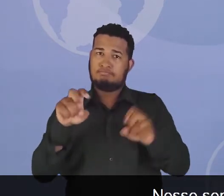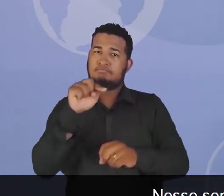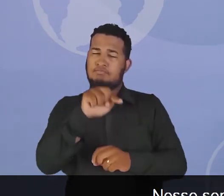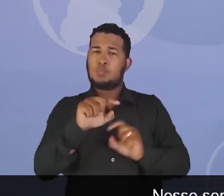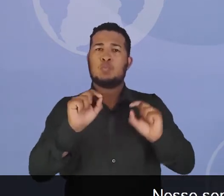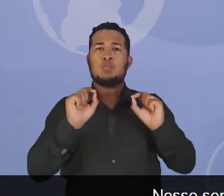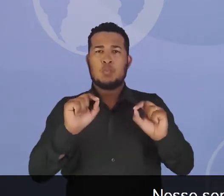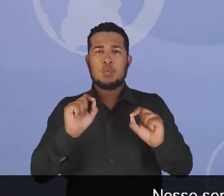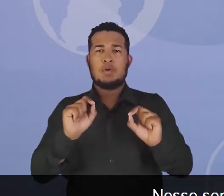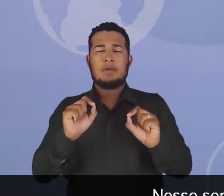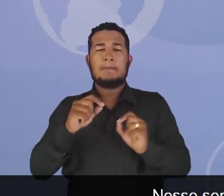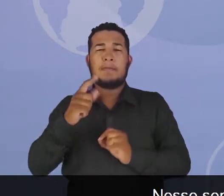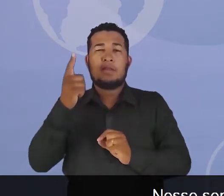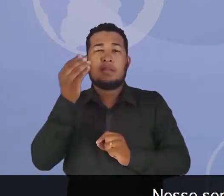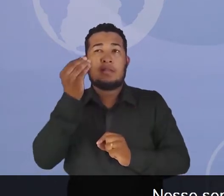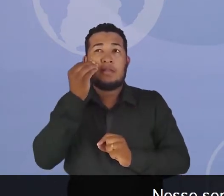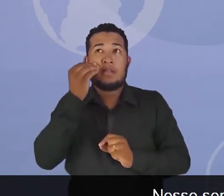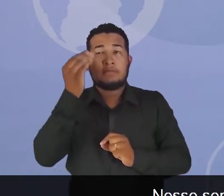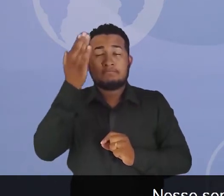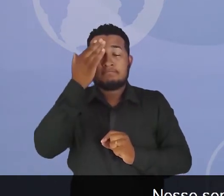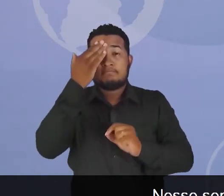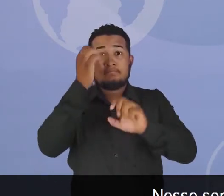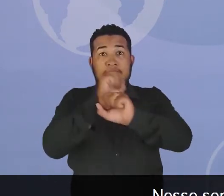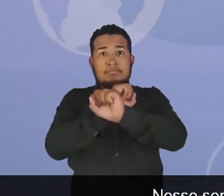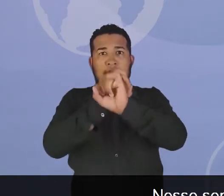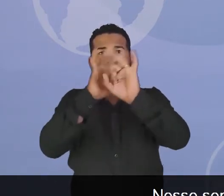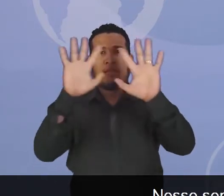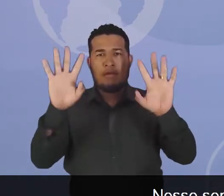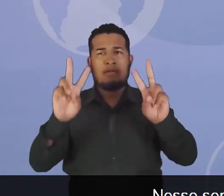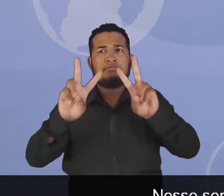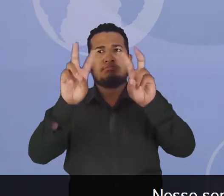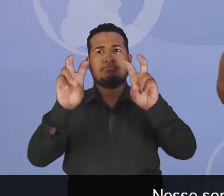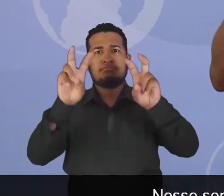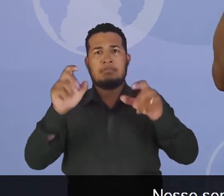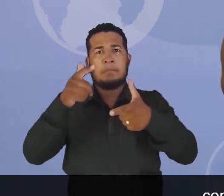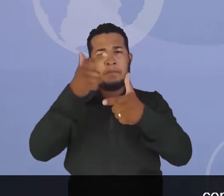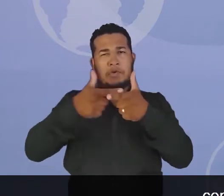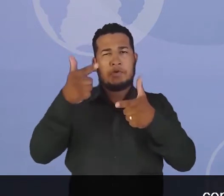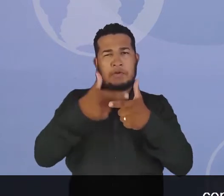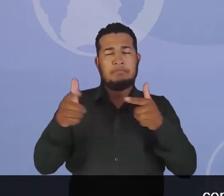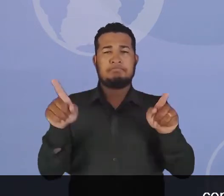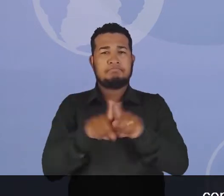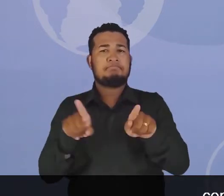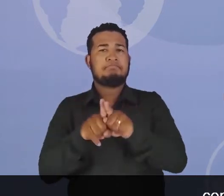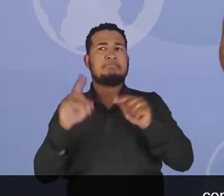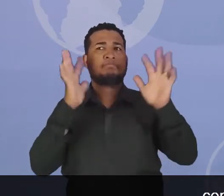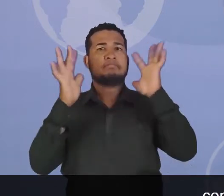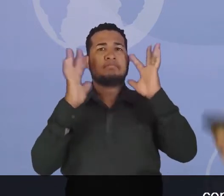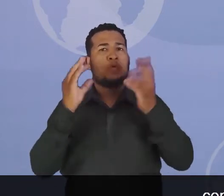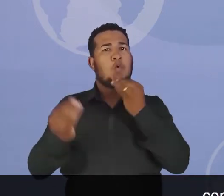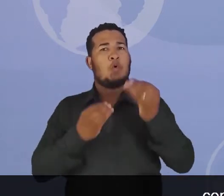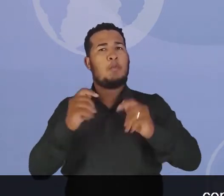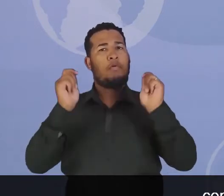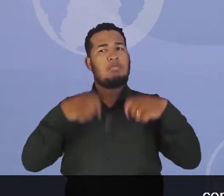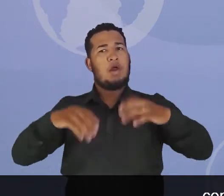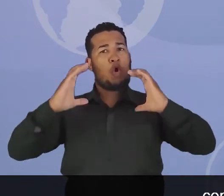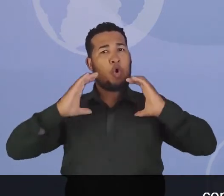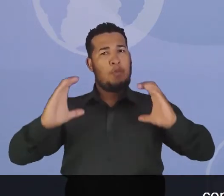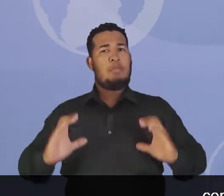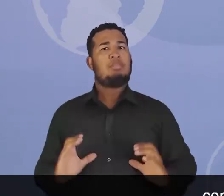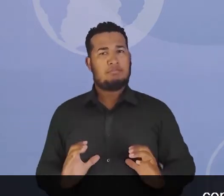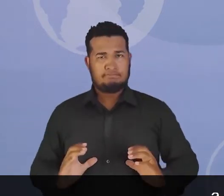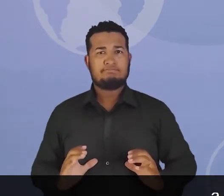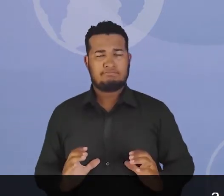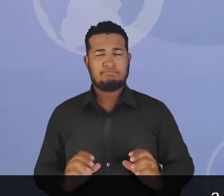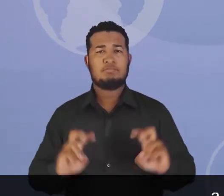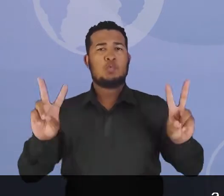para tentar entender esse problema e para tentar pensar como que a gente deve se comportar em situações